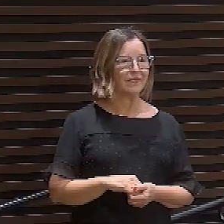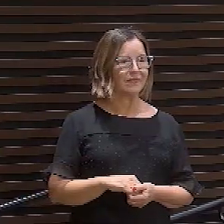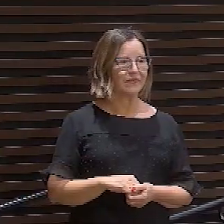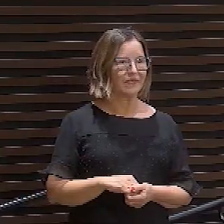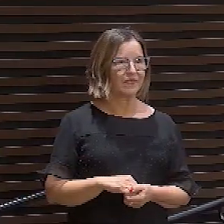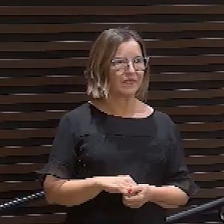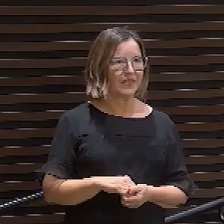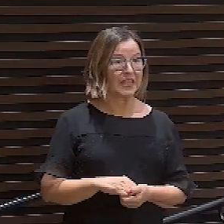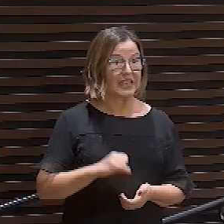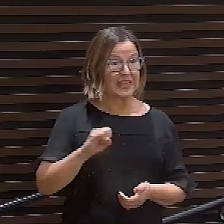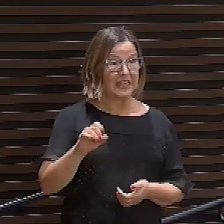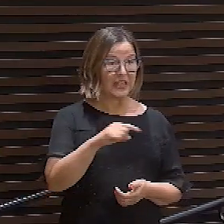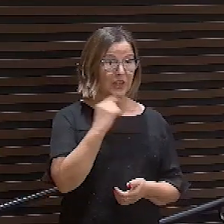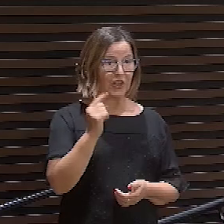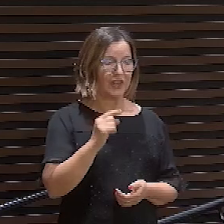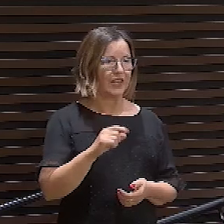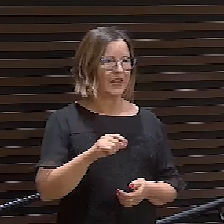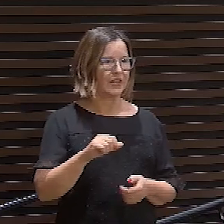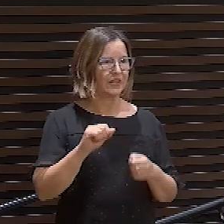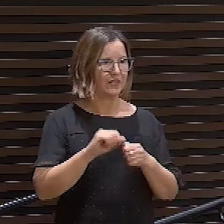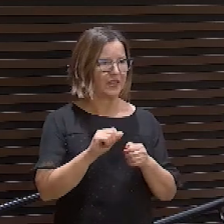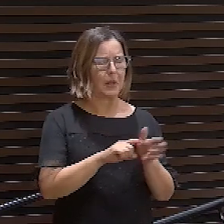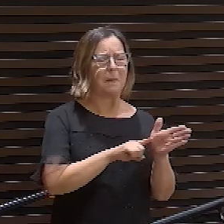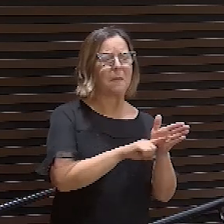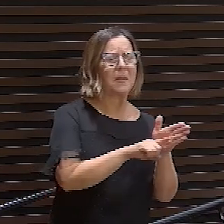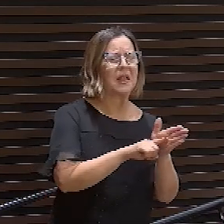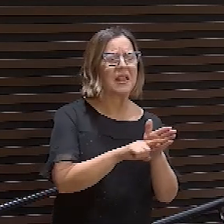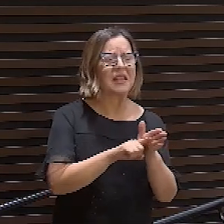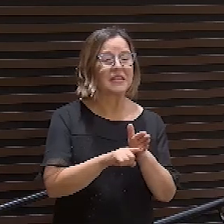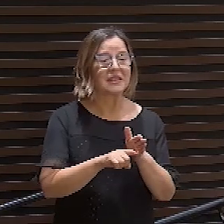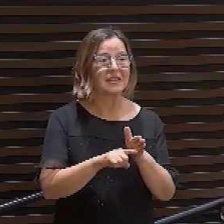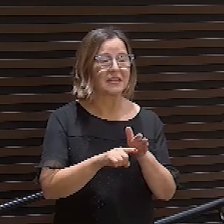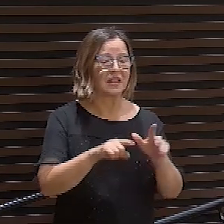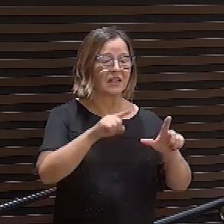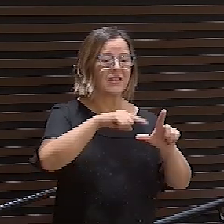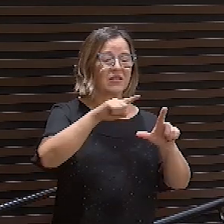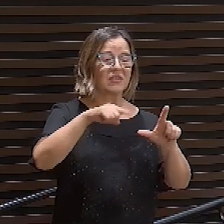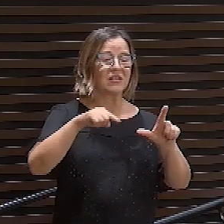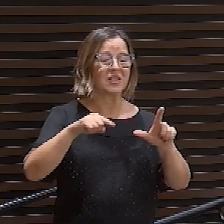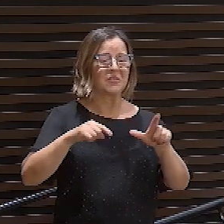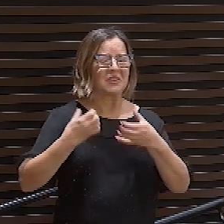de exaustão dessa igreja, você vai ficar